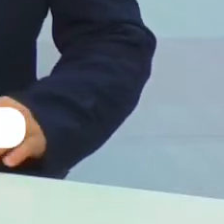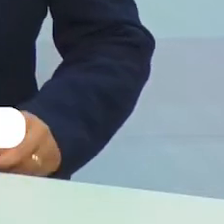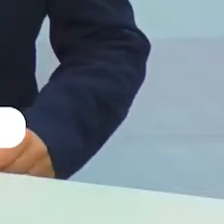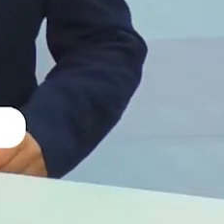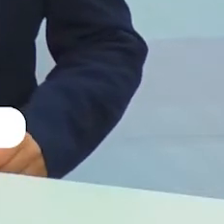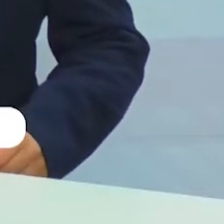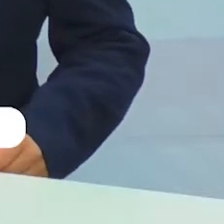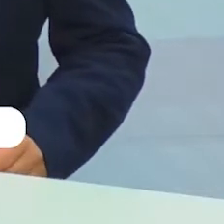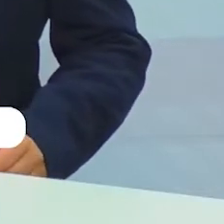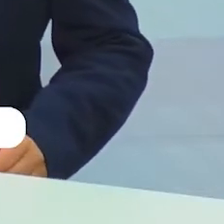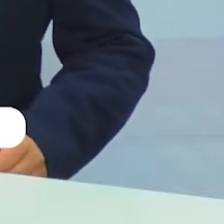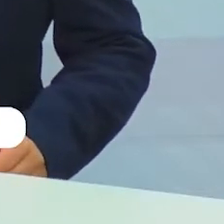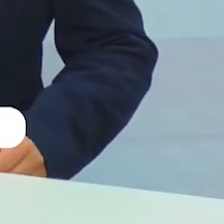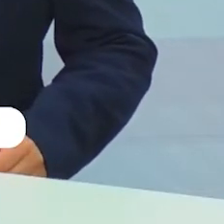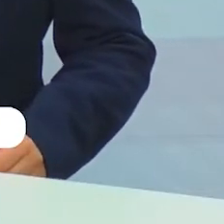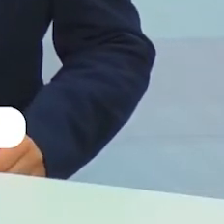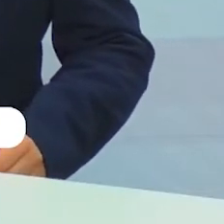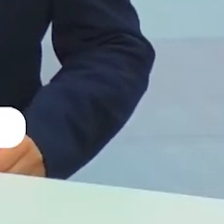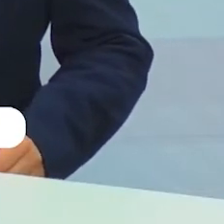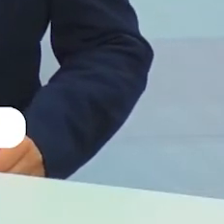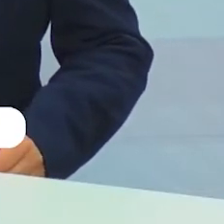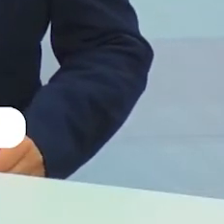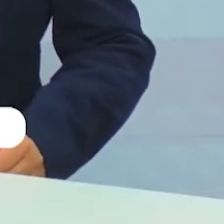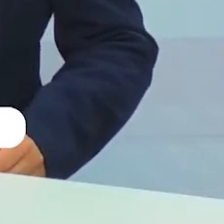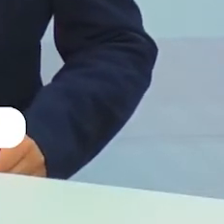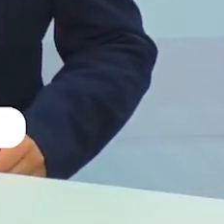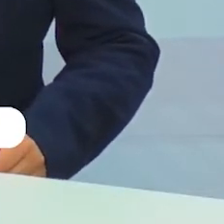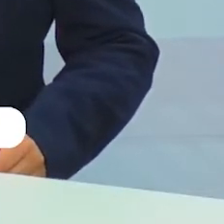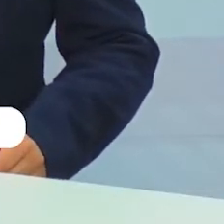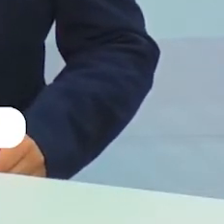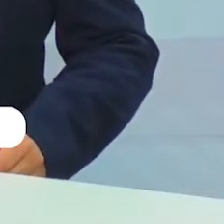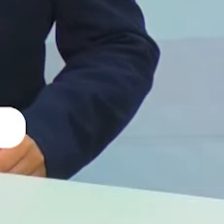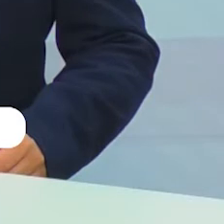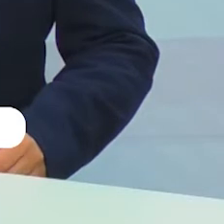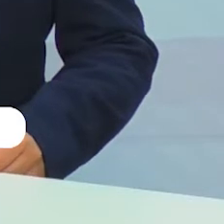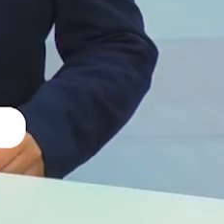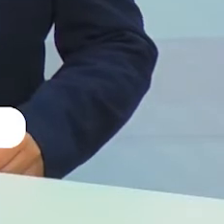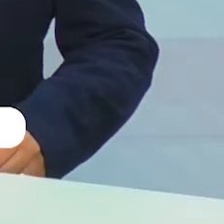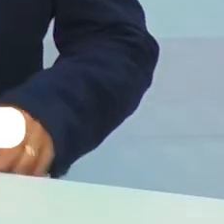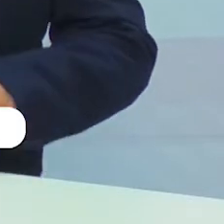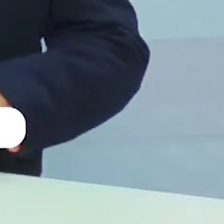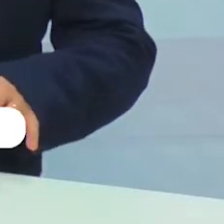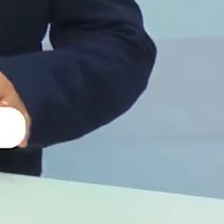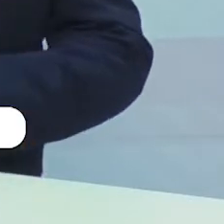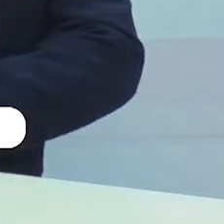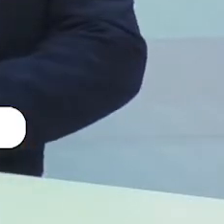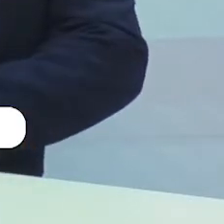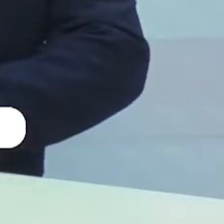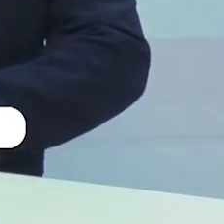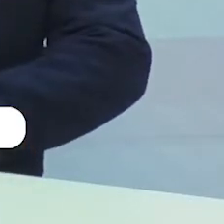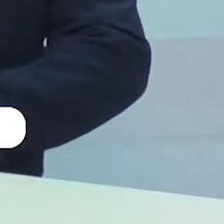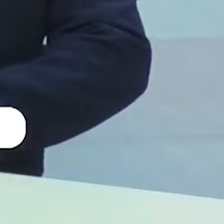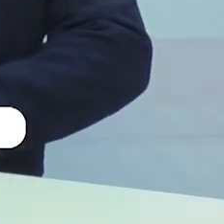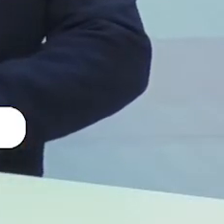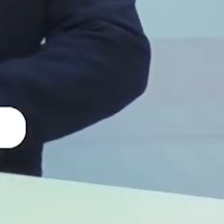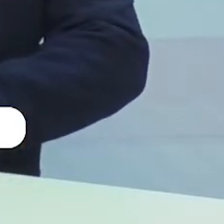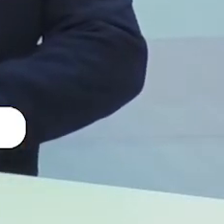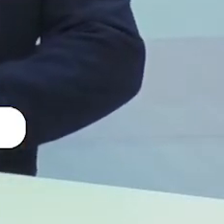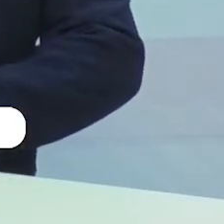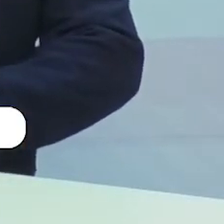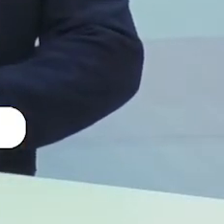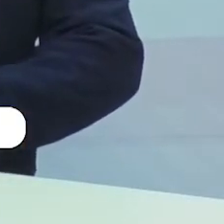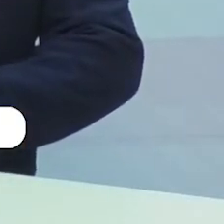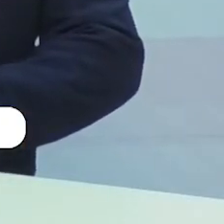Olá, boa tarde. Terça-feira, 21 de dezembro de 2021. O TV O Jornal Primeira Edição está no ar com tudo o que você precisa para ficar muito